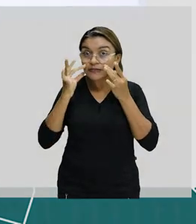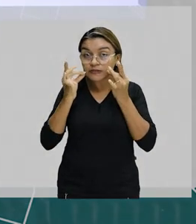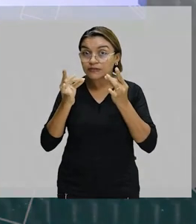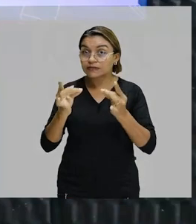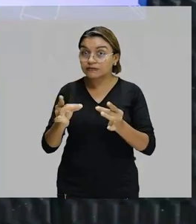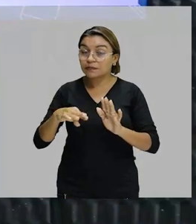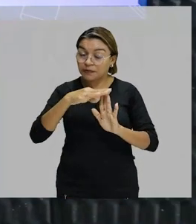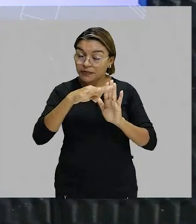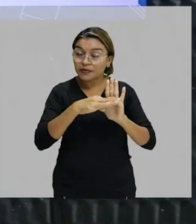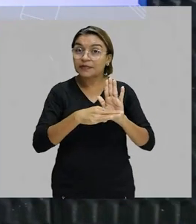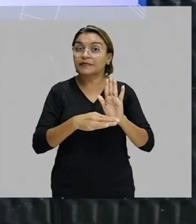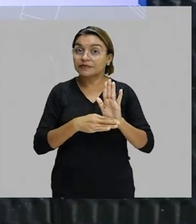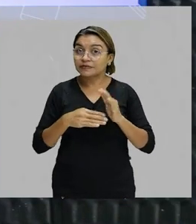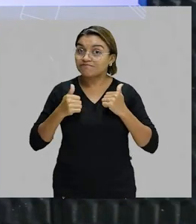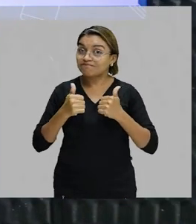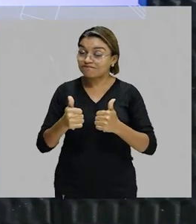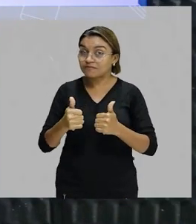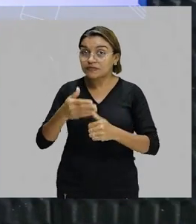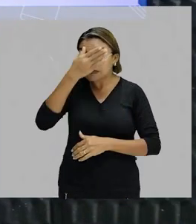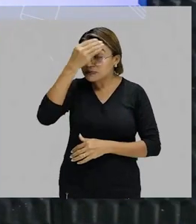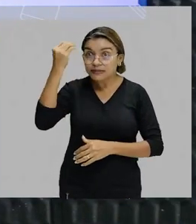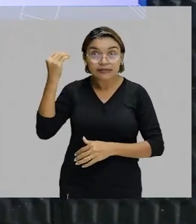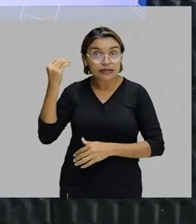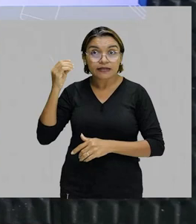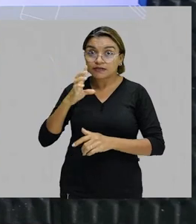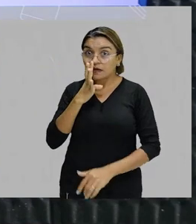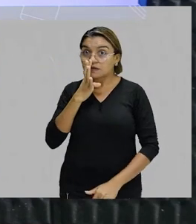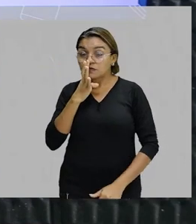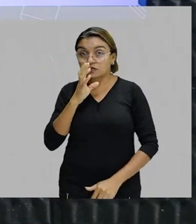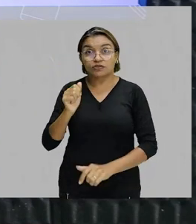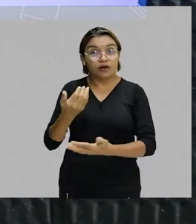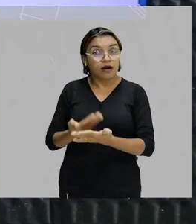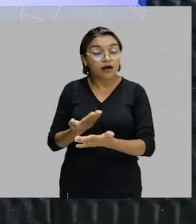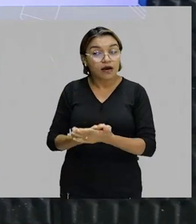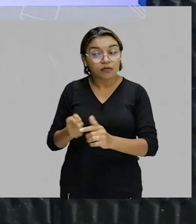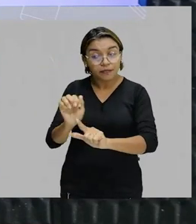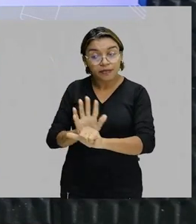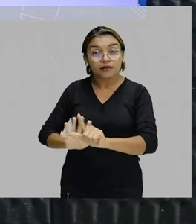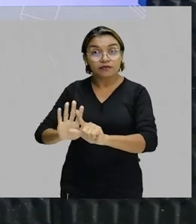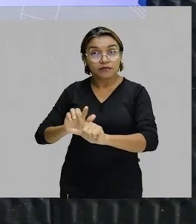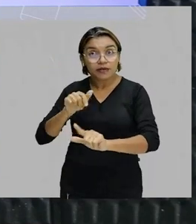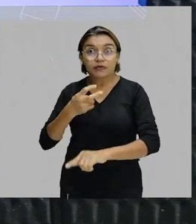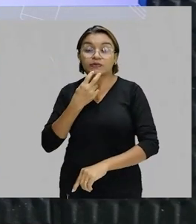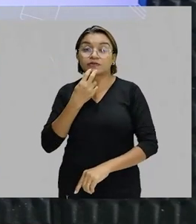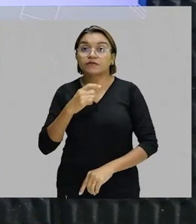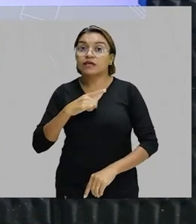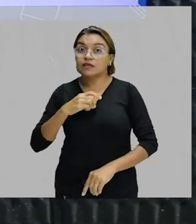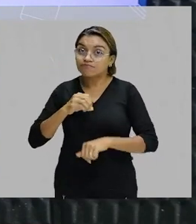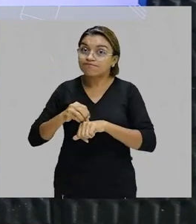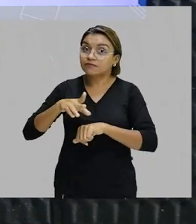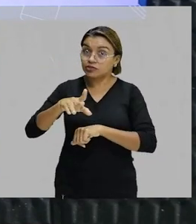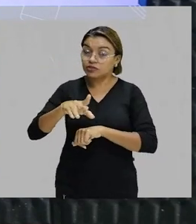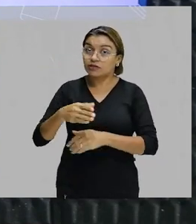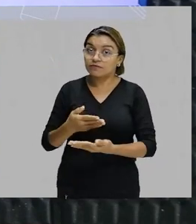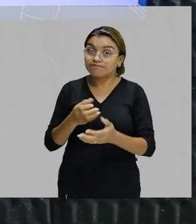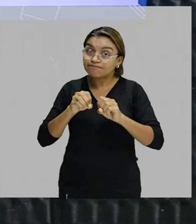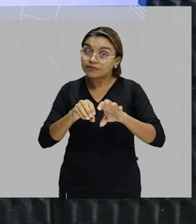programação Beleza não esquece de assistir as aulas da plataforma Gonçalo vigias para você não perder nadinha das dicas que a gente passa